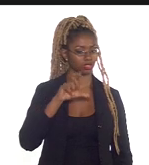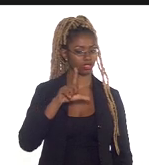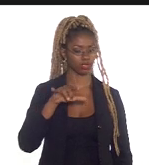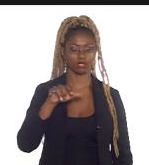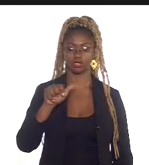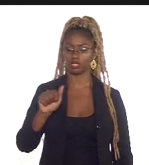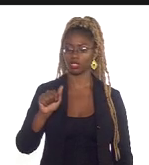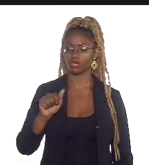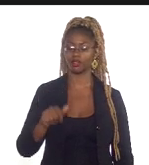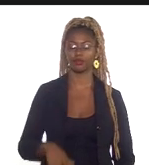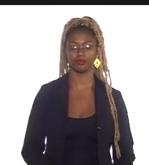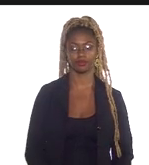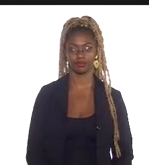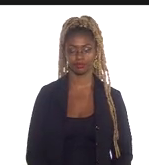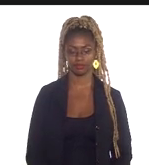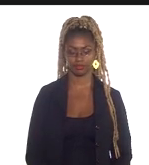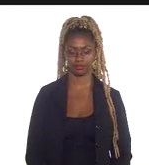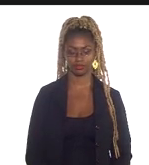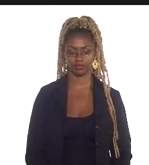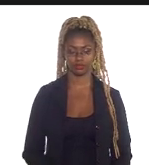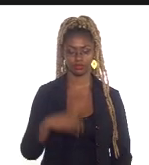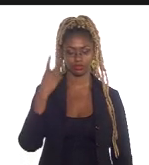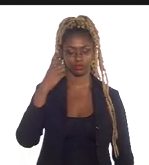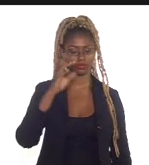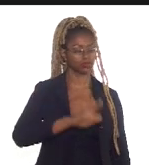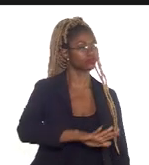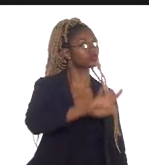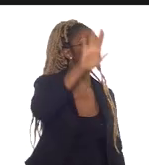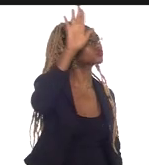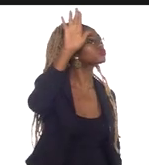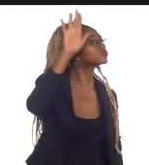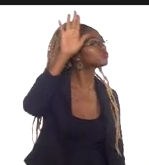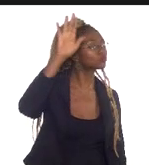Jordão. Deputado Luiz Paulo. Bom dia.